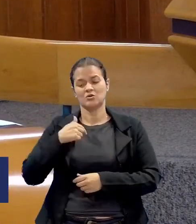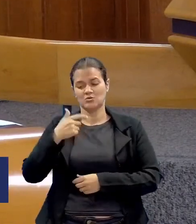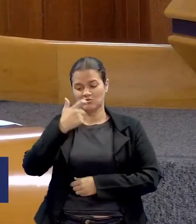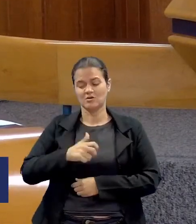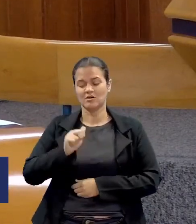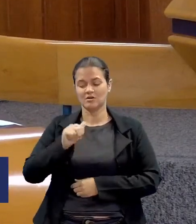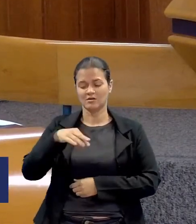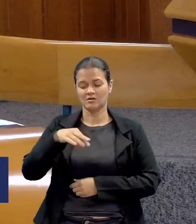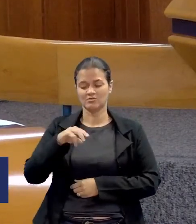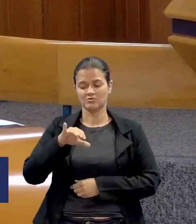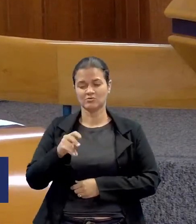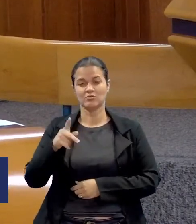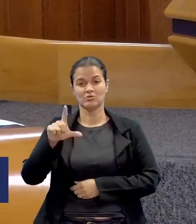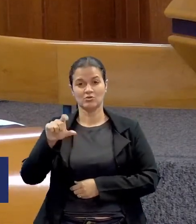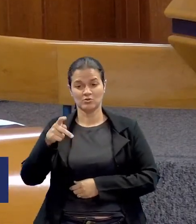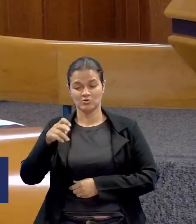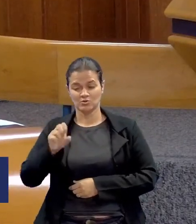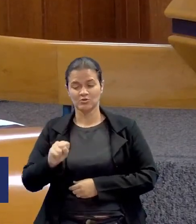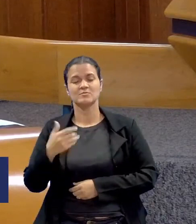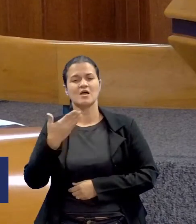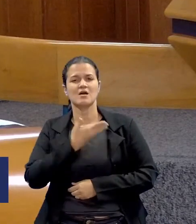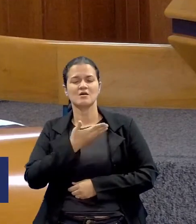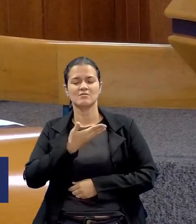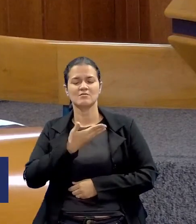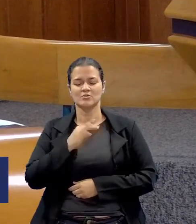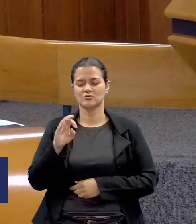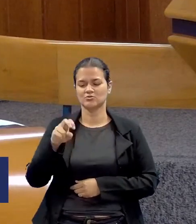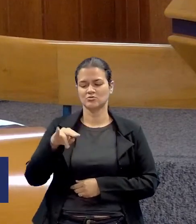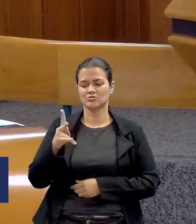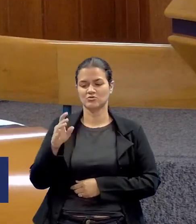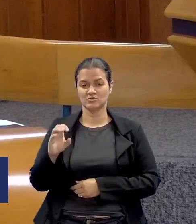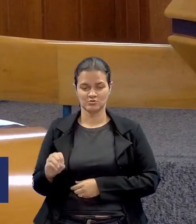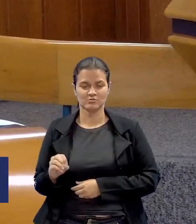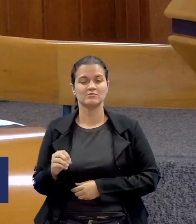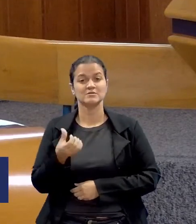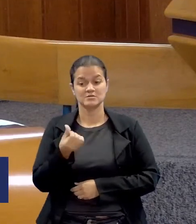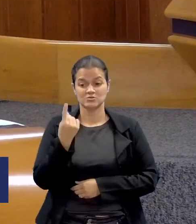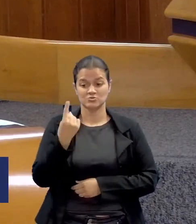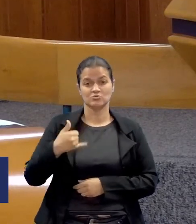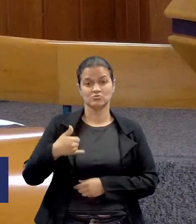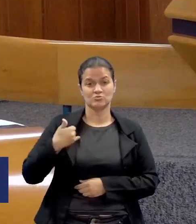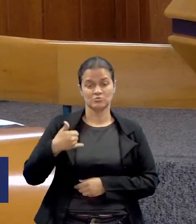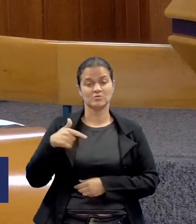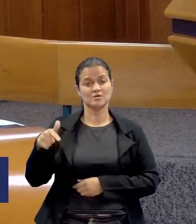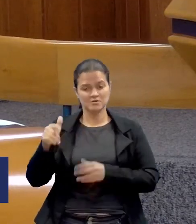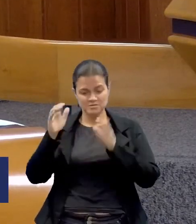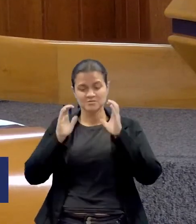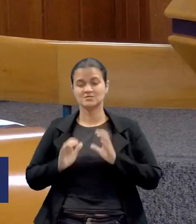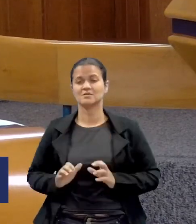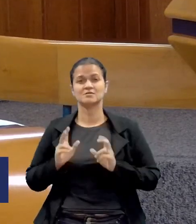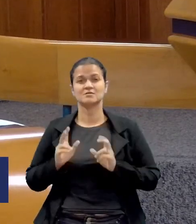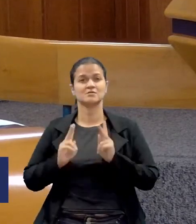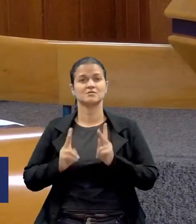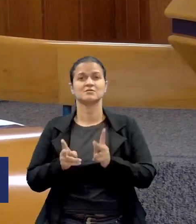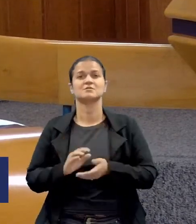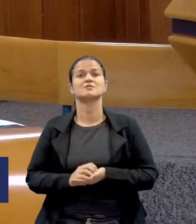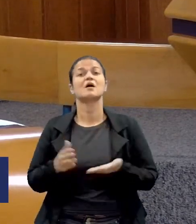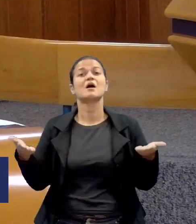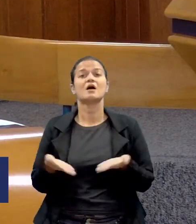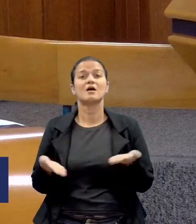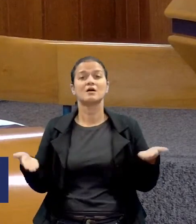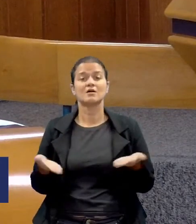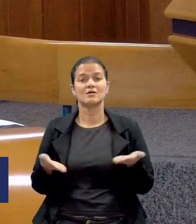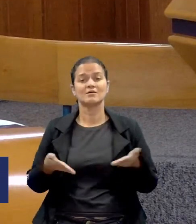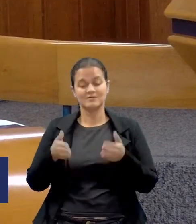Antônio, o amigo Toninho, 61 anos, cidadão do mundo, sempre fui, e agora